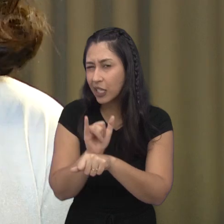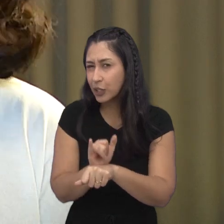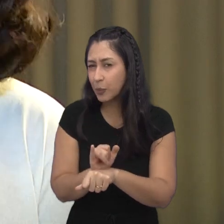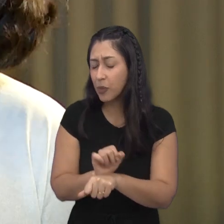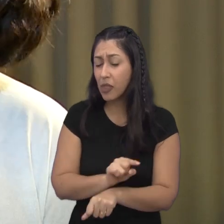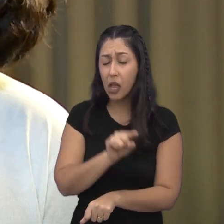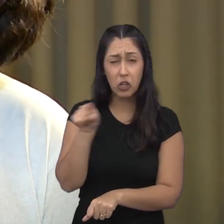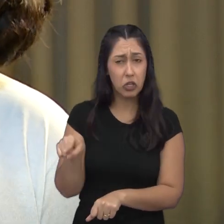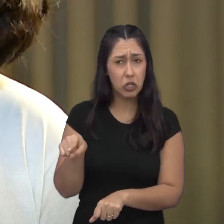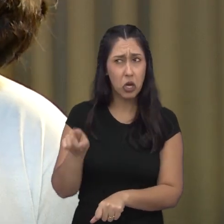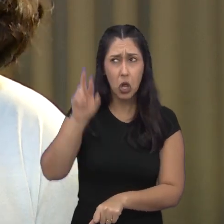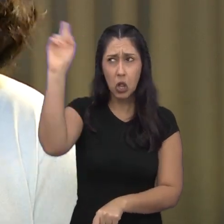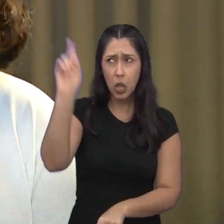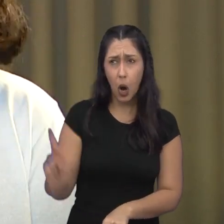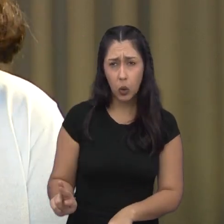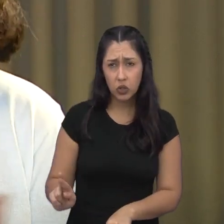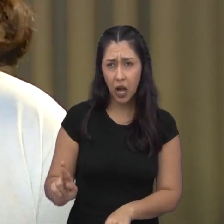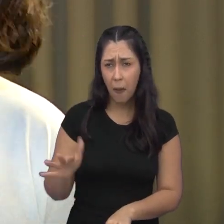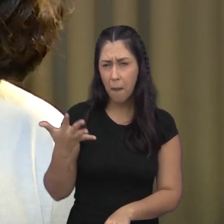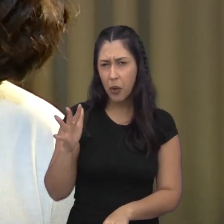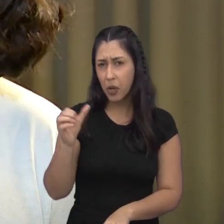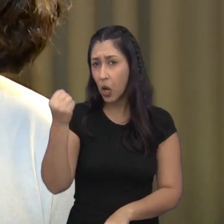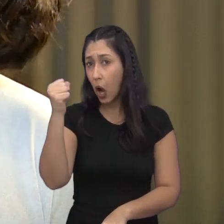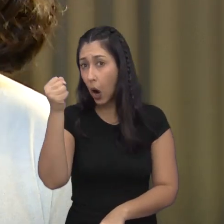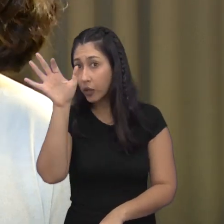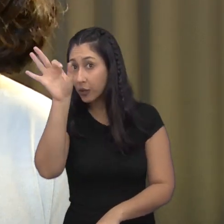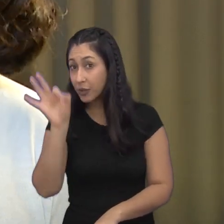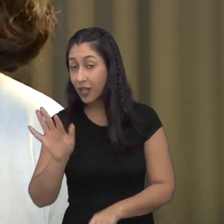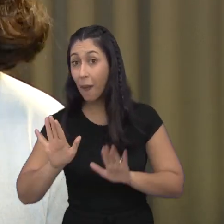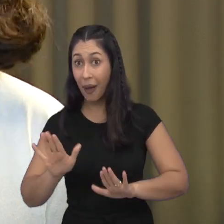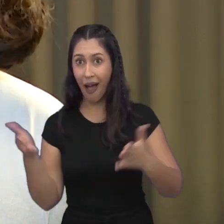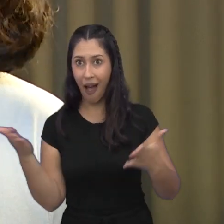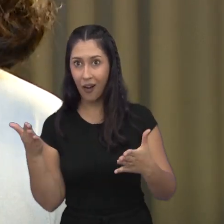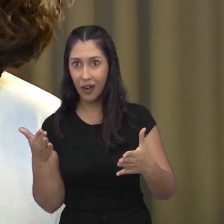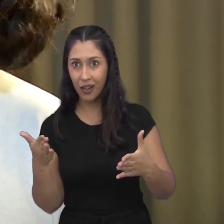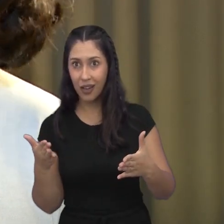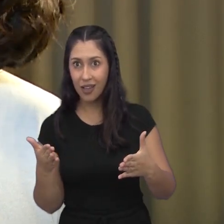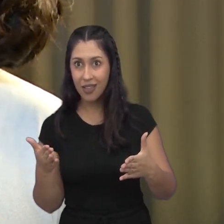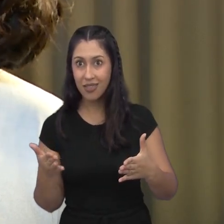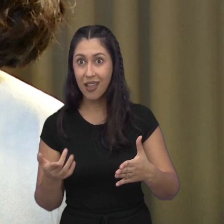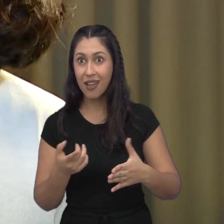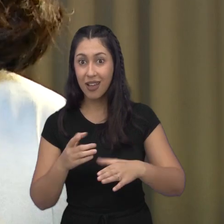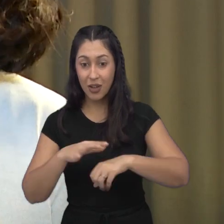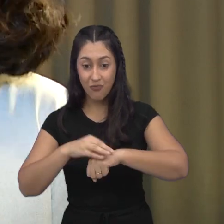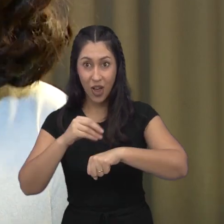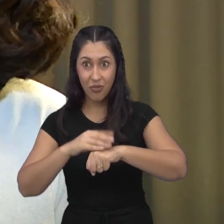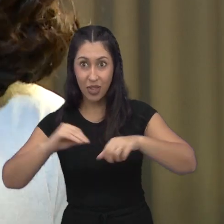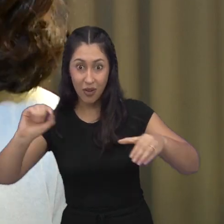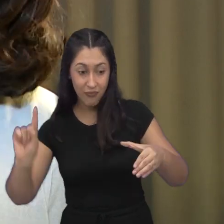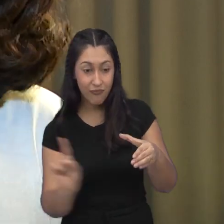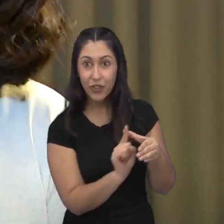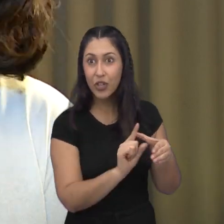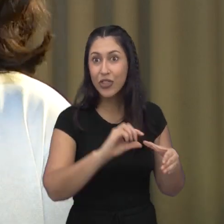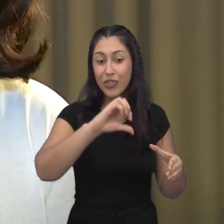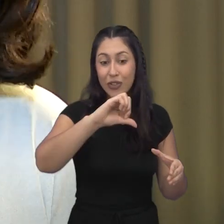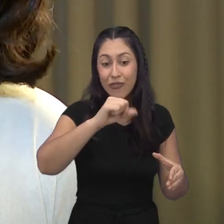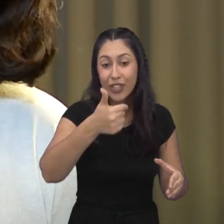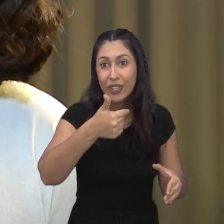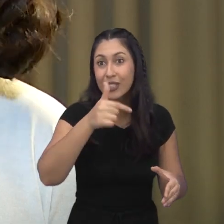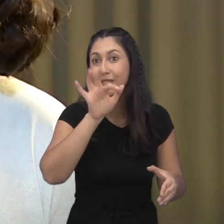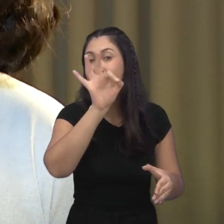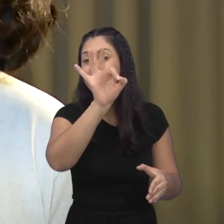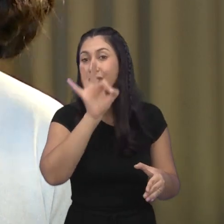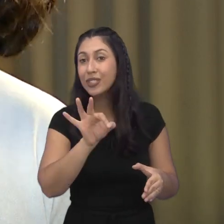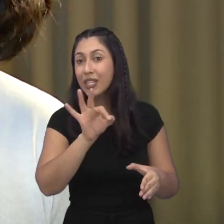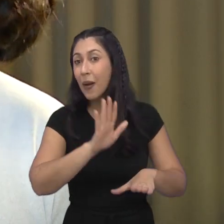cerca de 8%. E agora, com a entrada da Suécia, 92% praticamente nesse